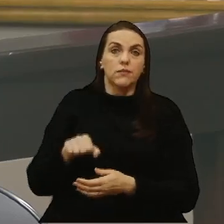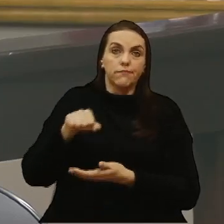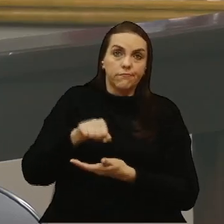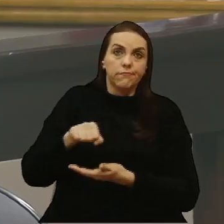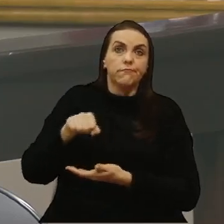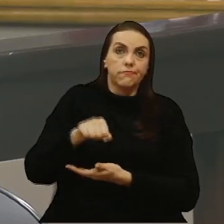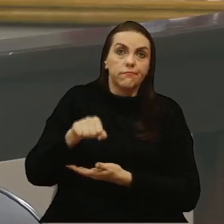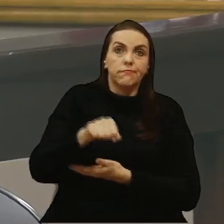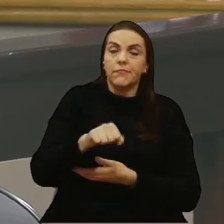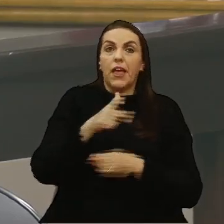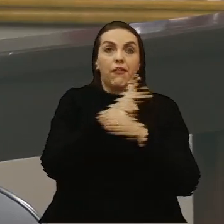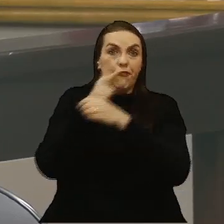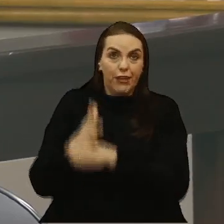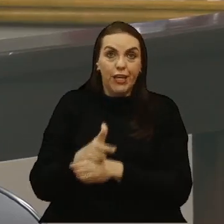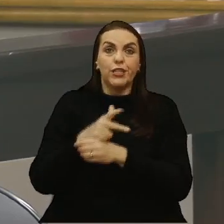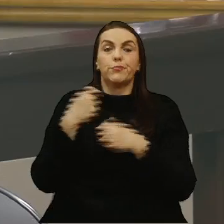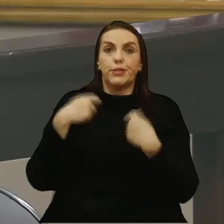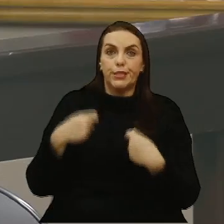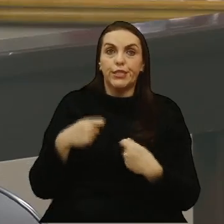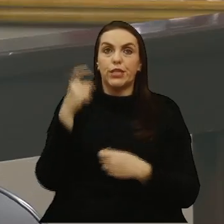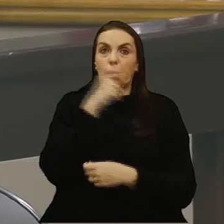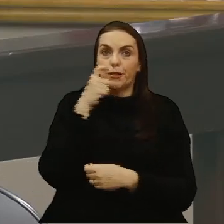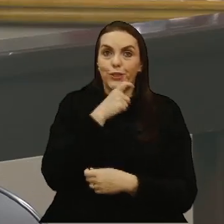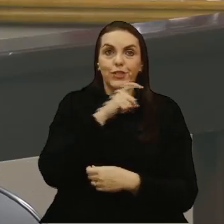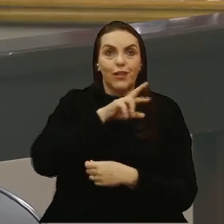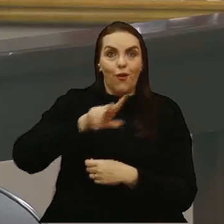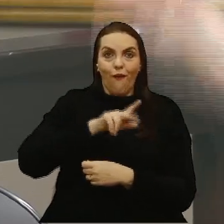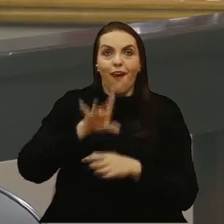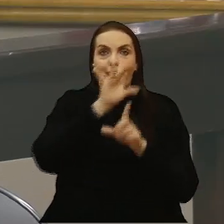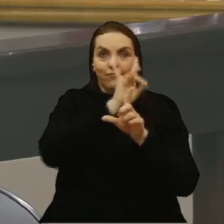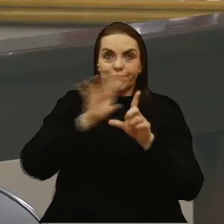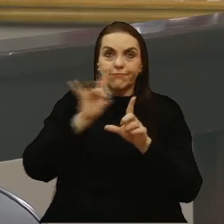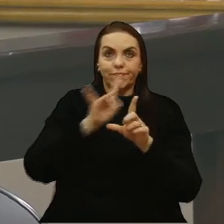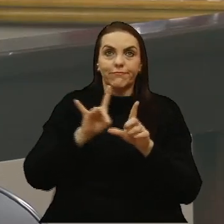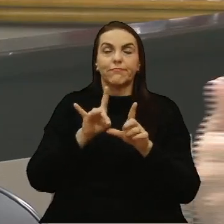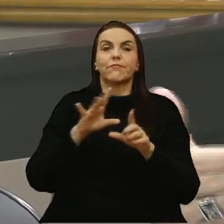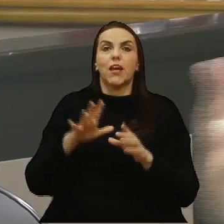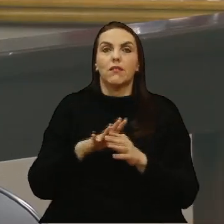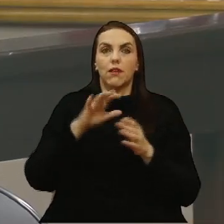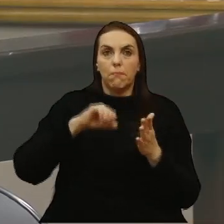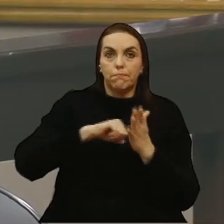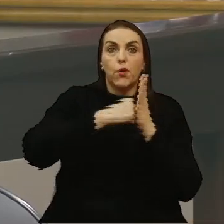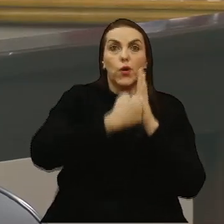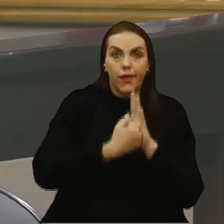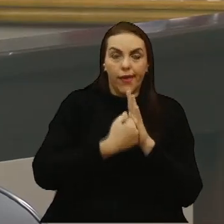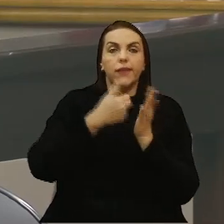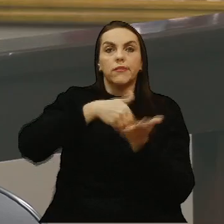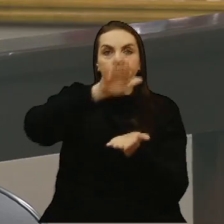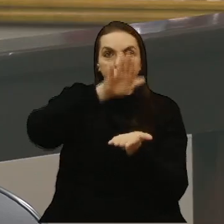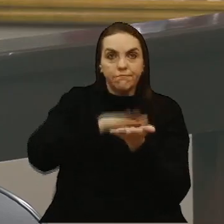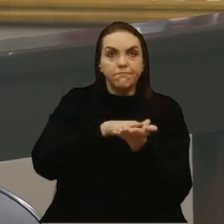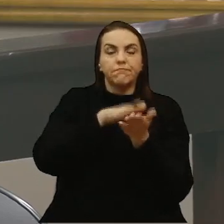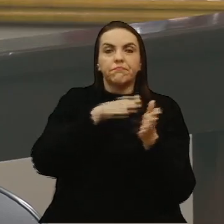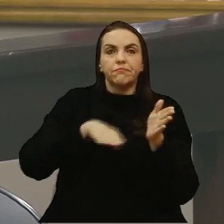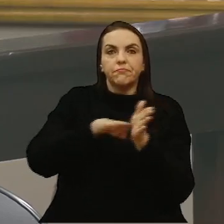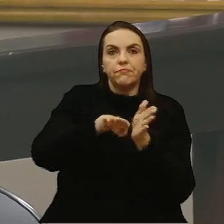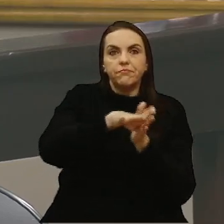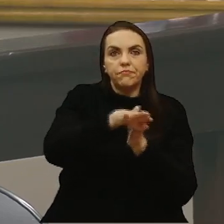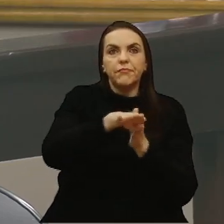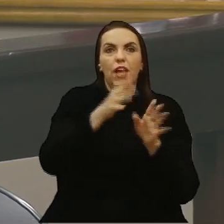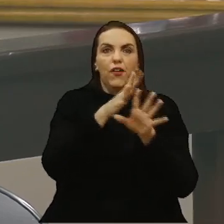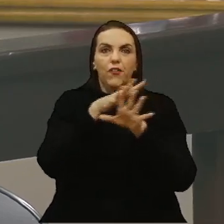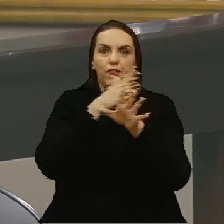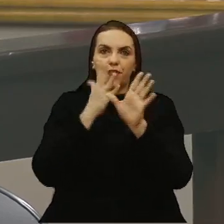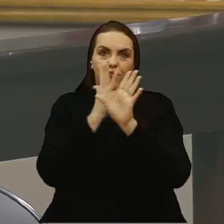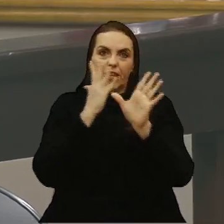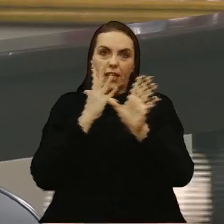vídeo, tem que filmar, porque senão o pessoal não acredita. Então, assim, eles acabam obstruindo para autuar quem está entrando no estacionamento ou parando, largar idoso na fila do CES. Eu